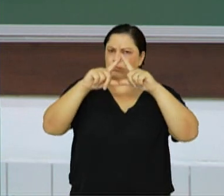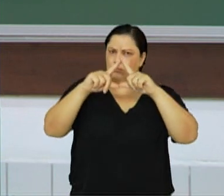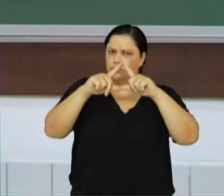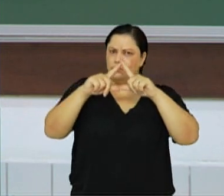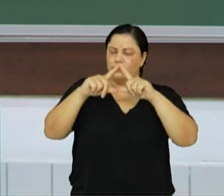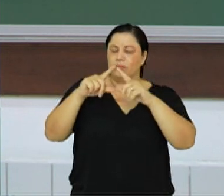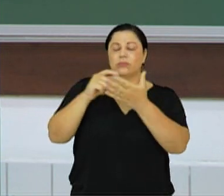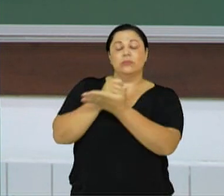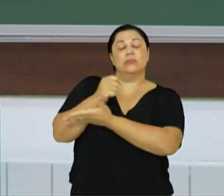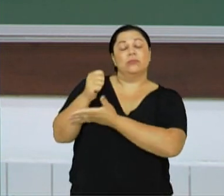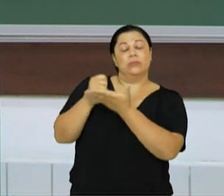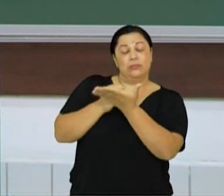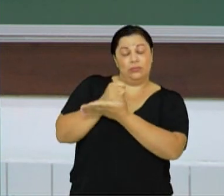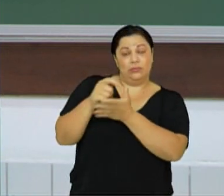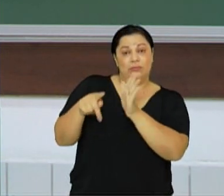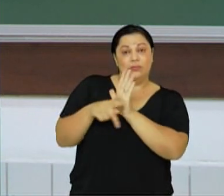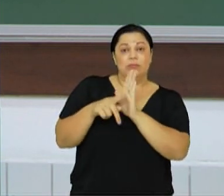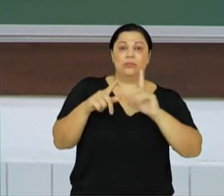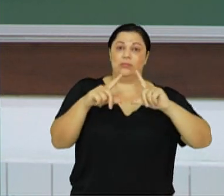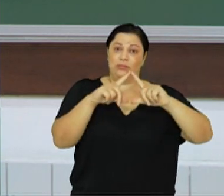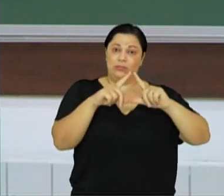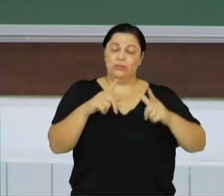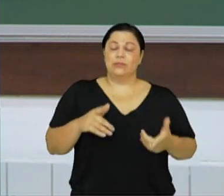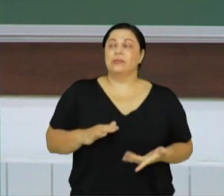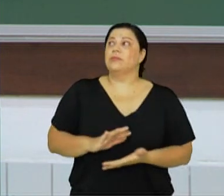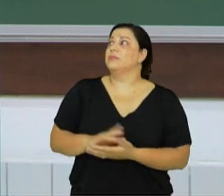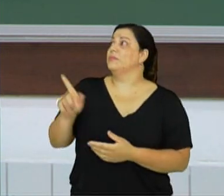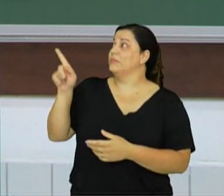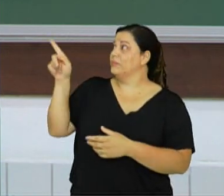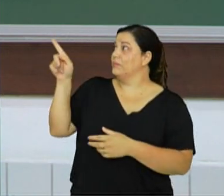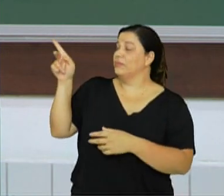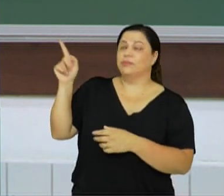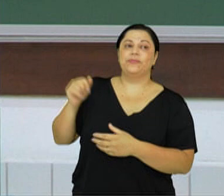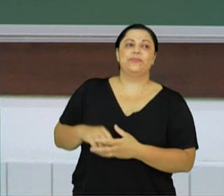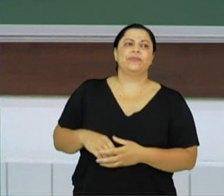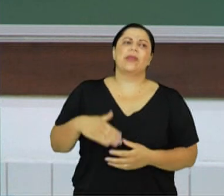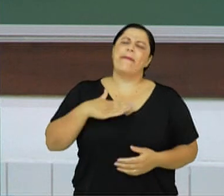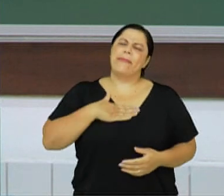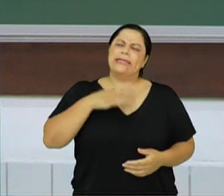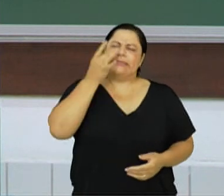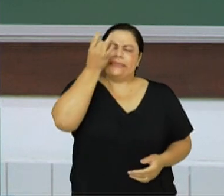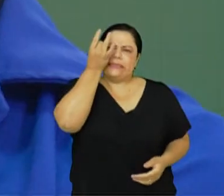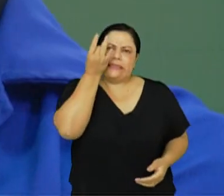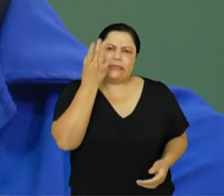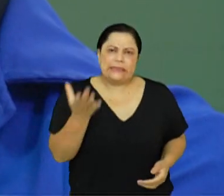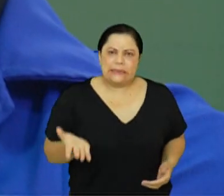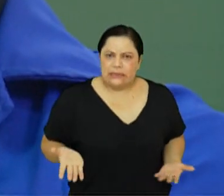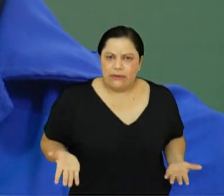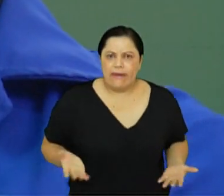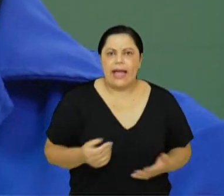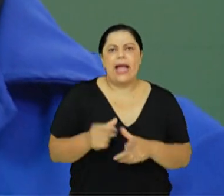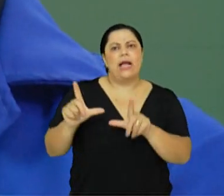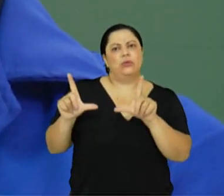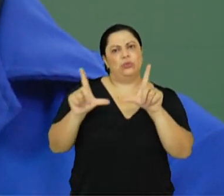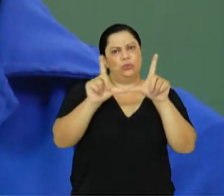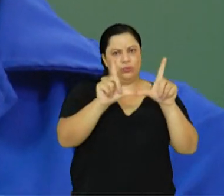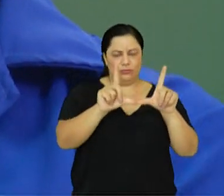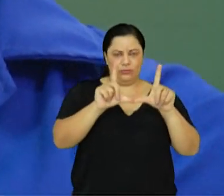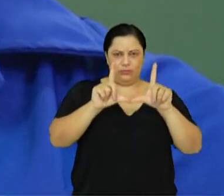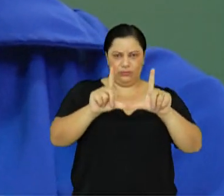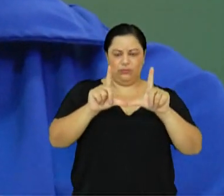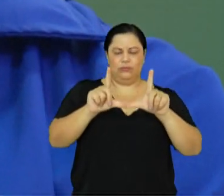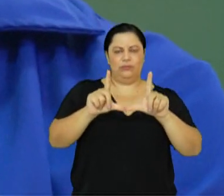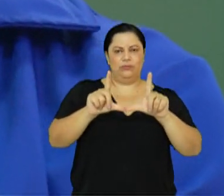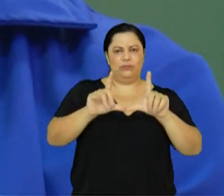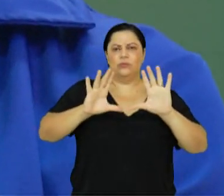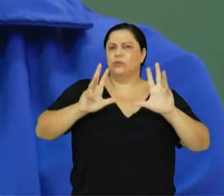base triangular. E temos a mais tranquila de todas, que é a base quadrada. Essa daqui